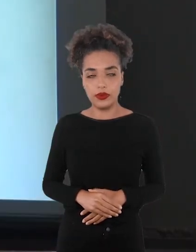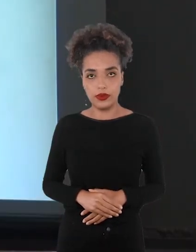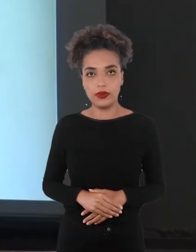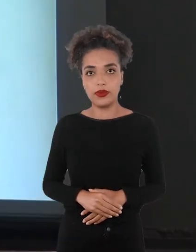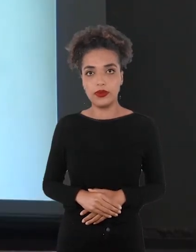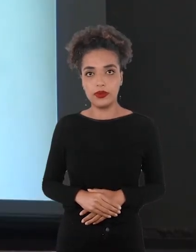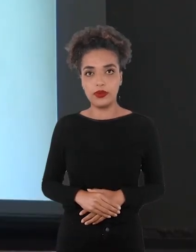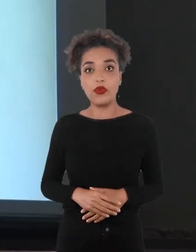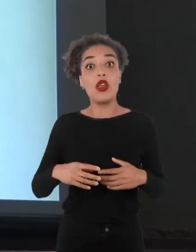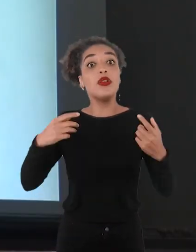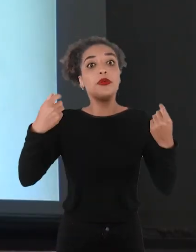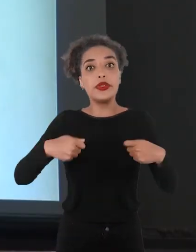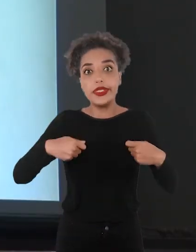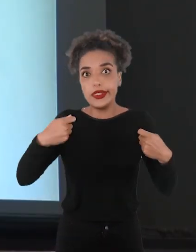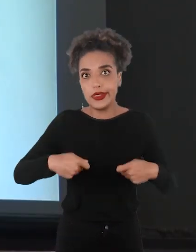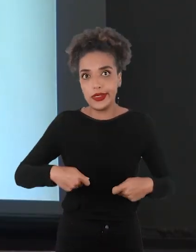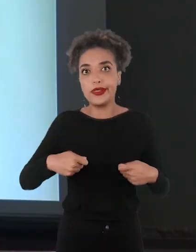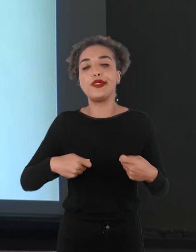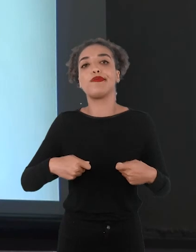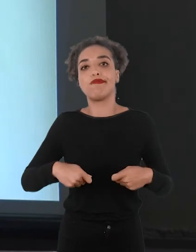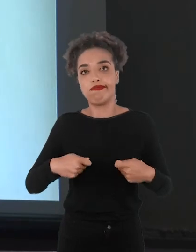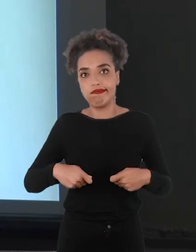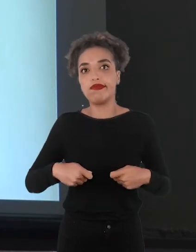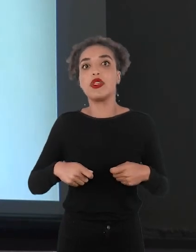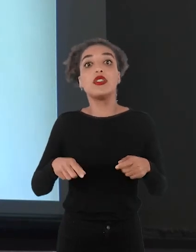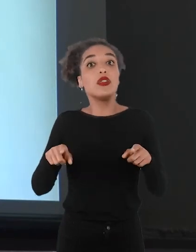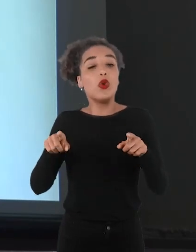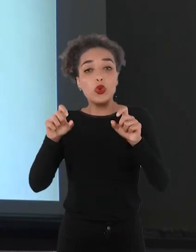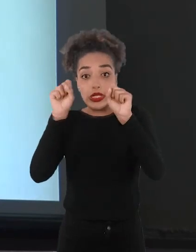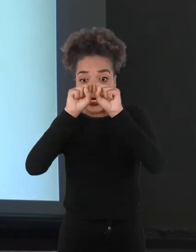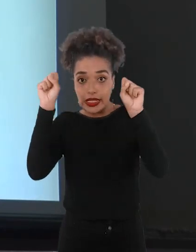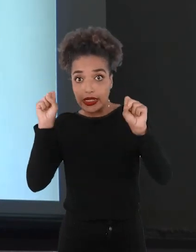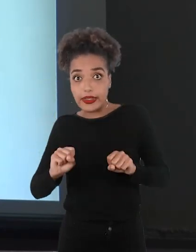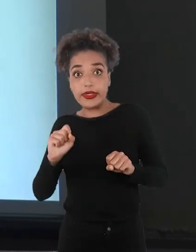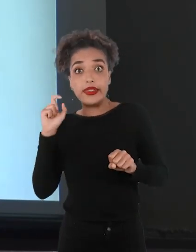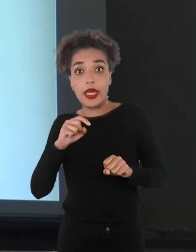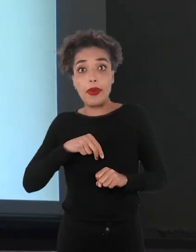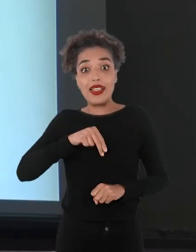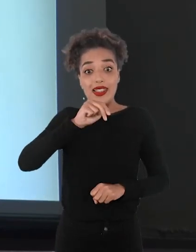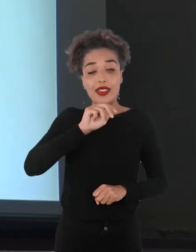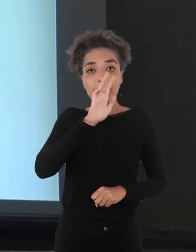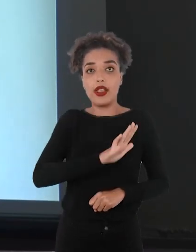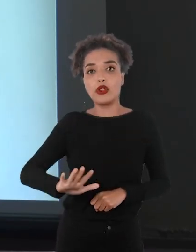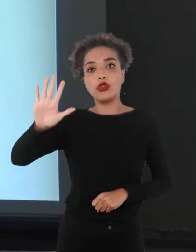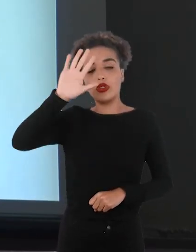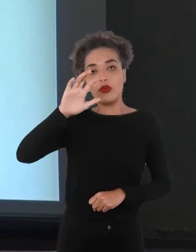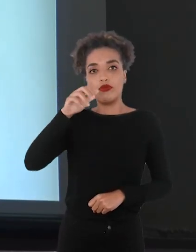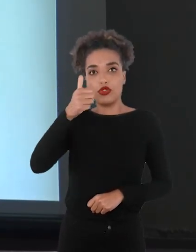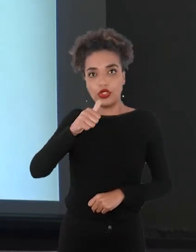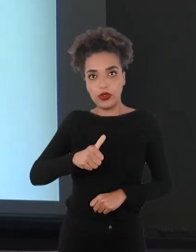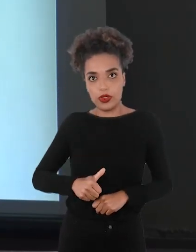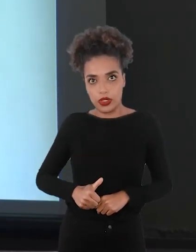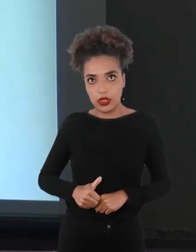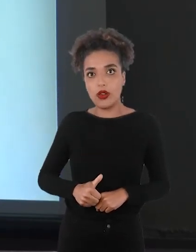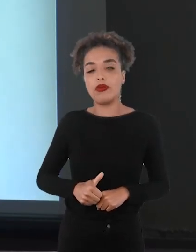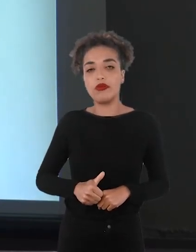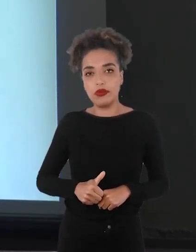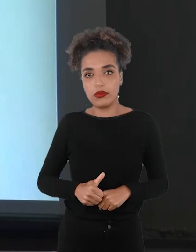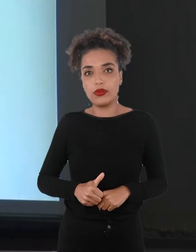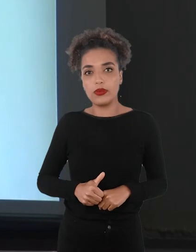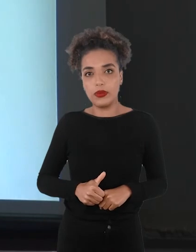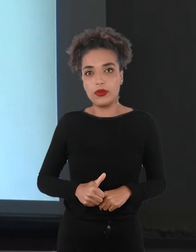É preciso também que o próprio Sistema Nacional de Avaliação